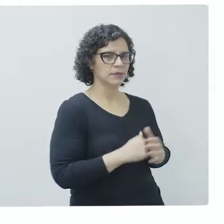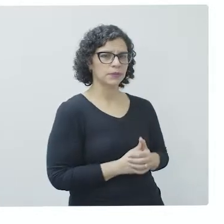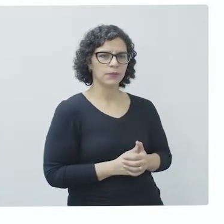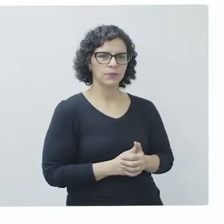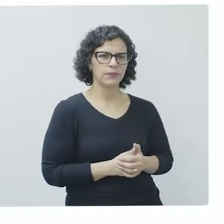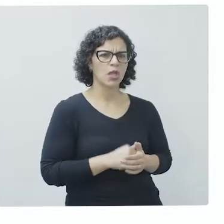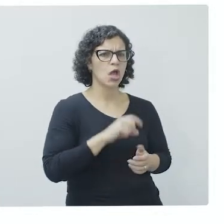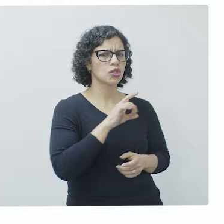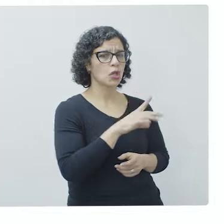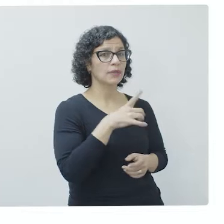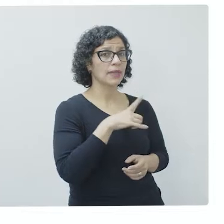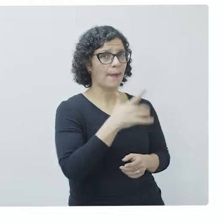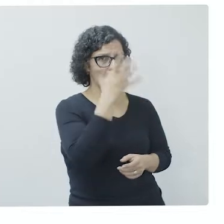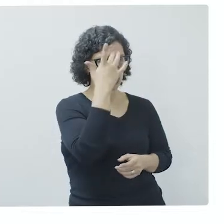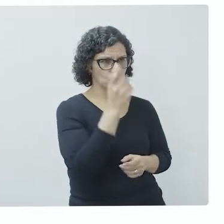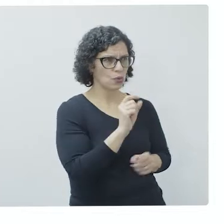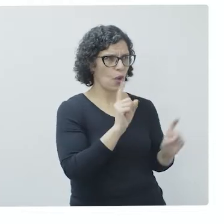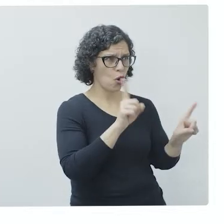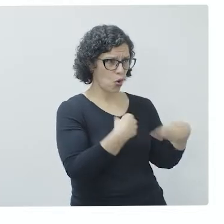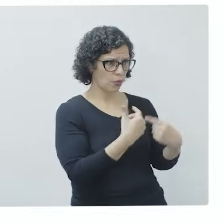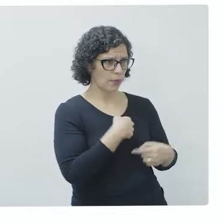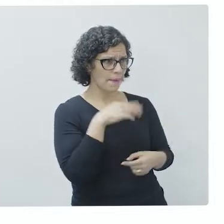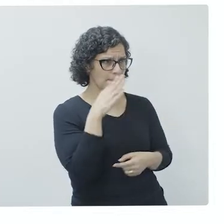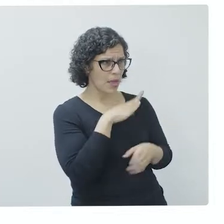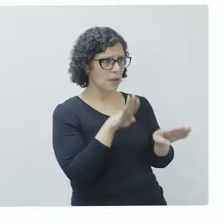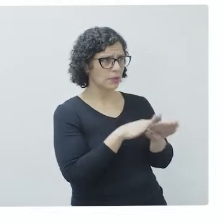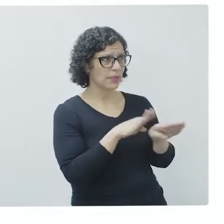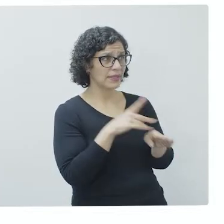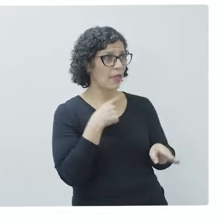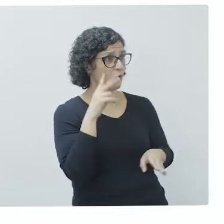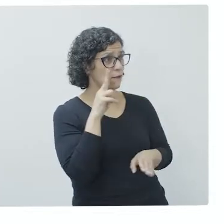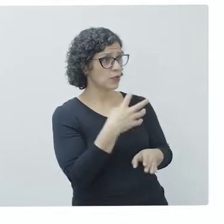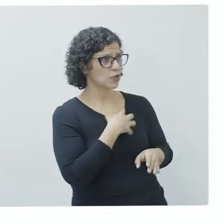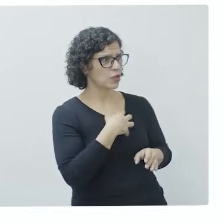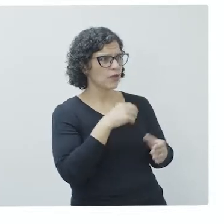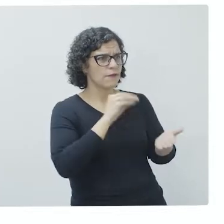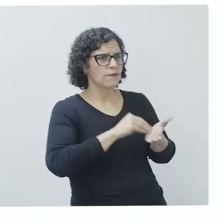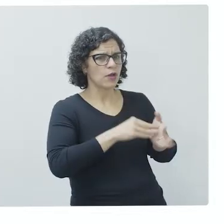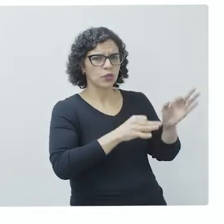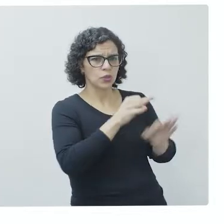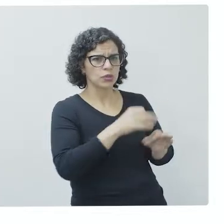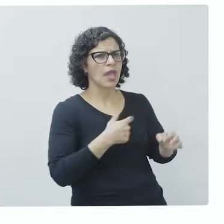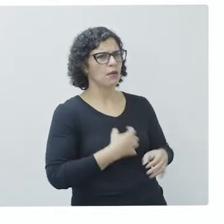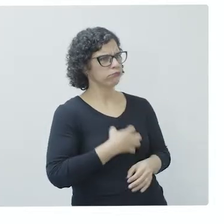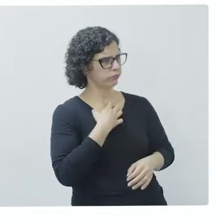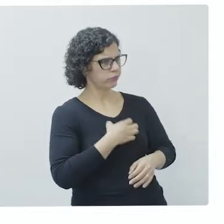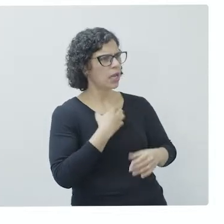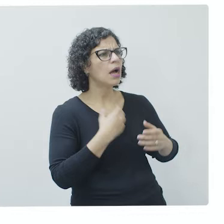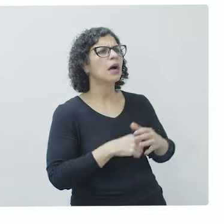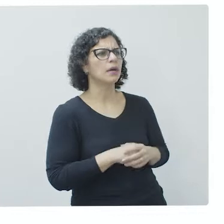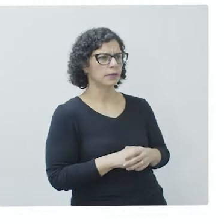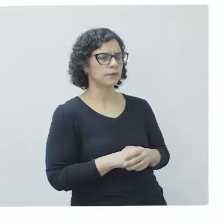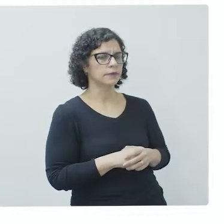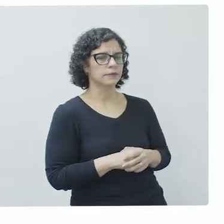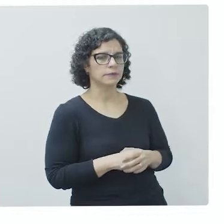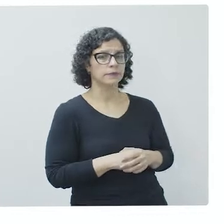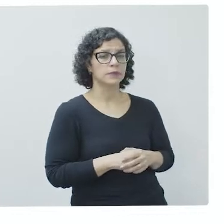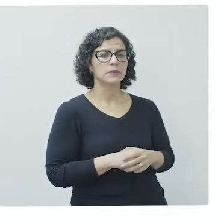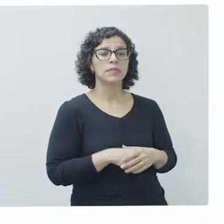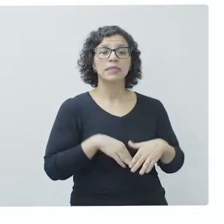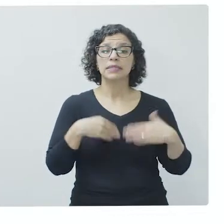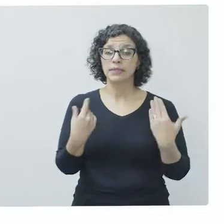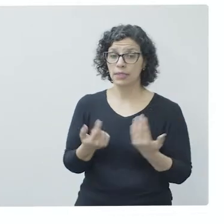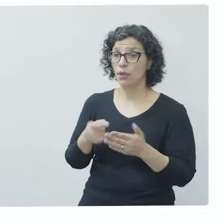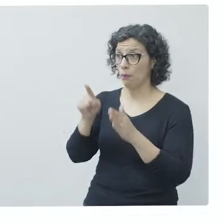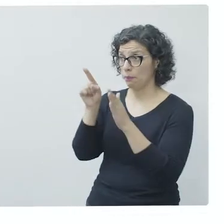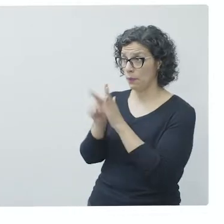responde: só quando alguém me trata mal ou diante de uma coisa muito injusta. Aí eu fico bravo. E o